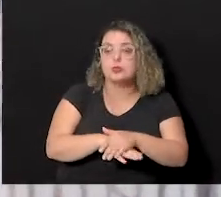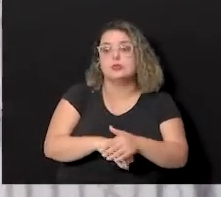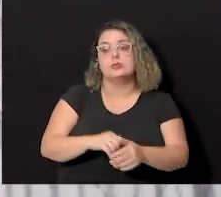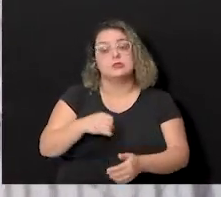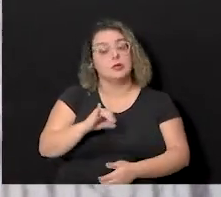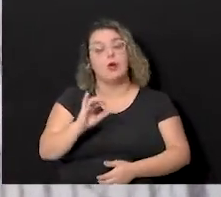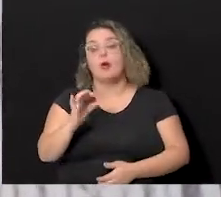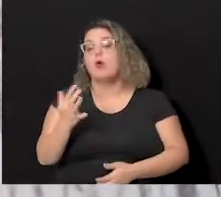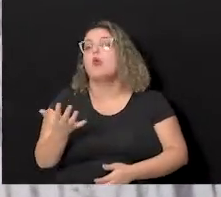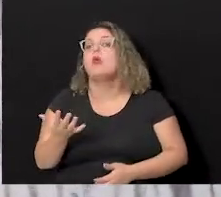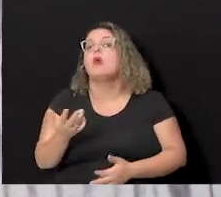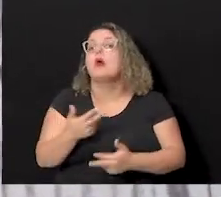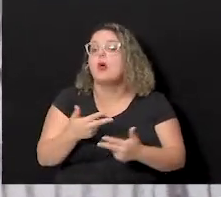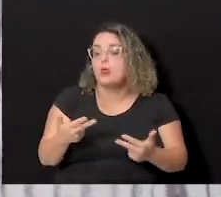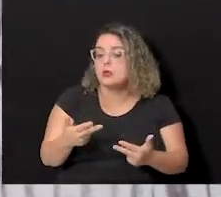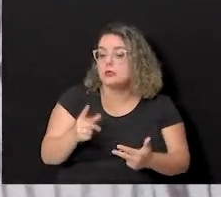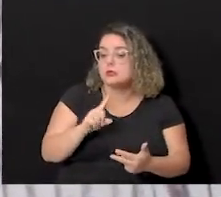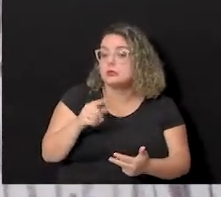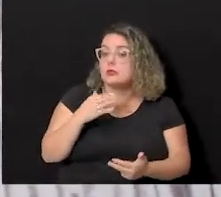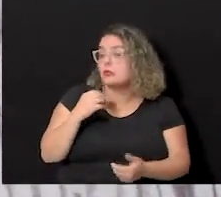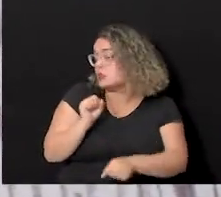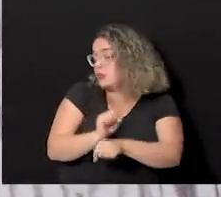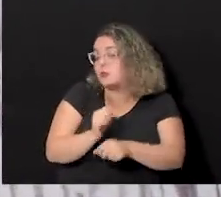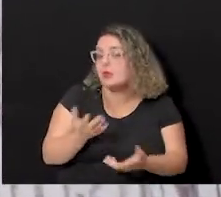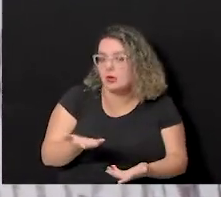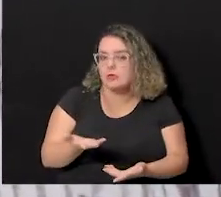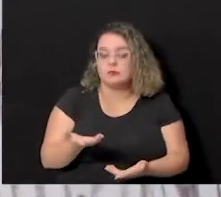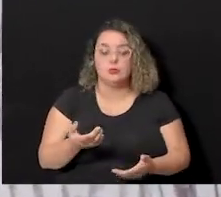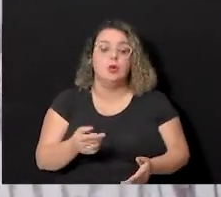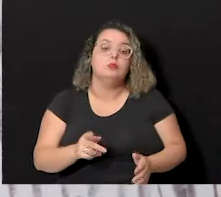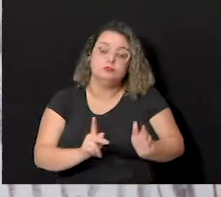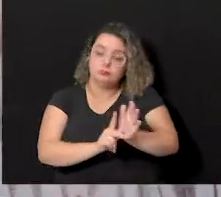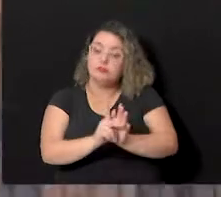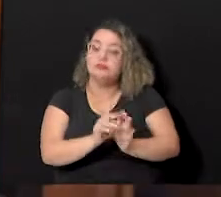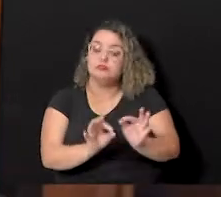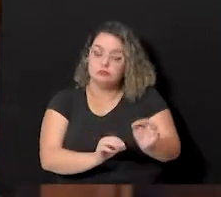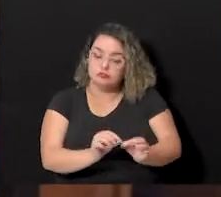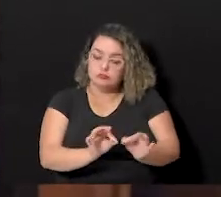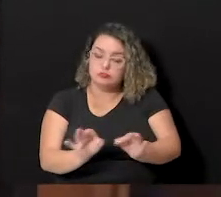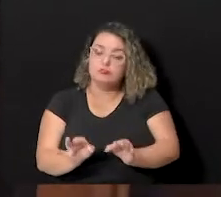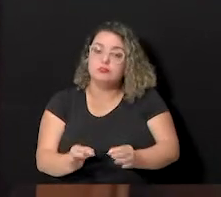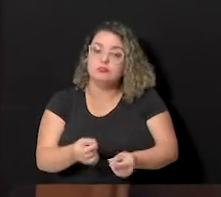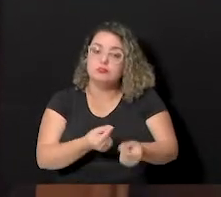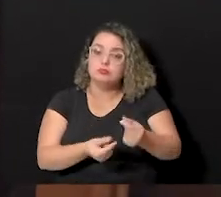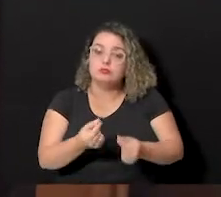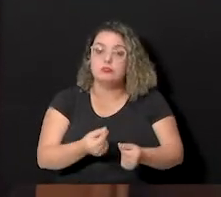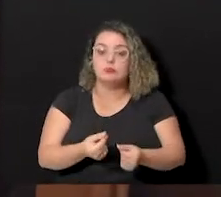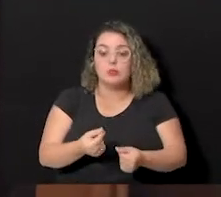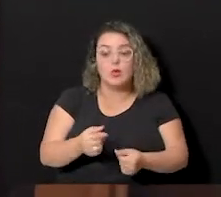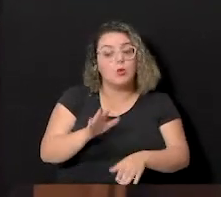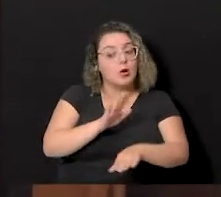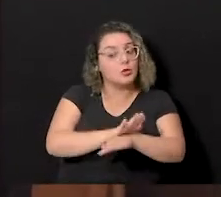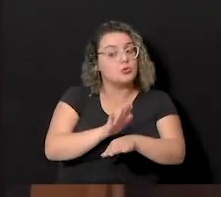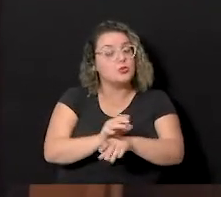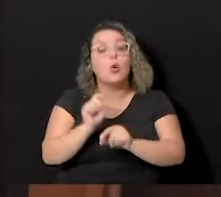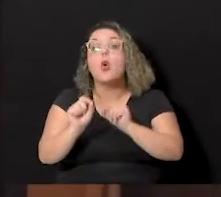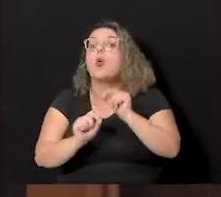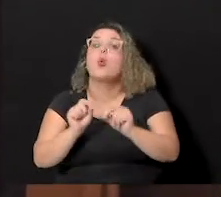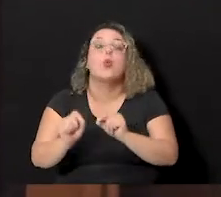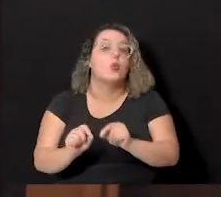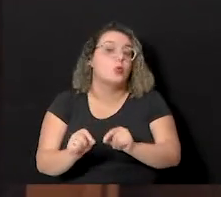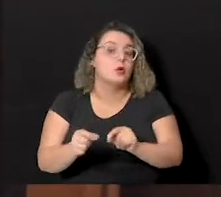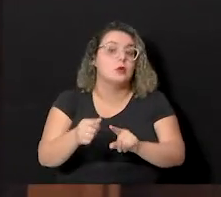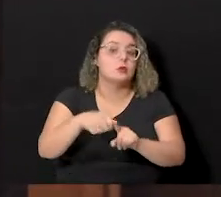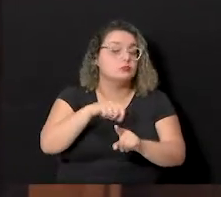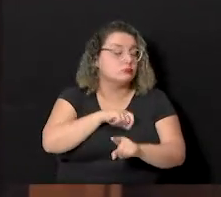para, no caso de acontecer um imprevisto? Como planejador financeiro, eu ajudo as pessoas a mensurar qual que